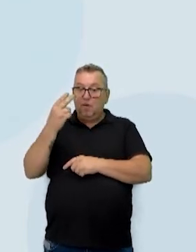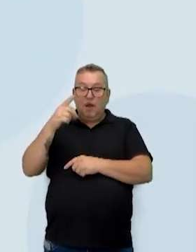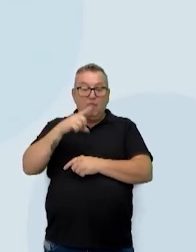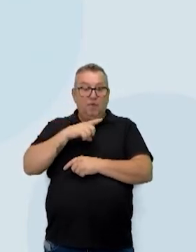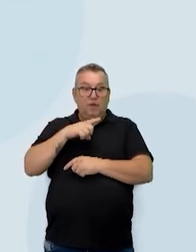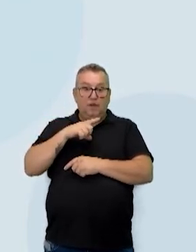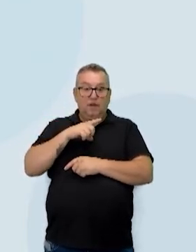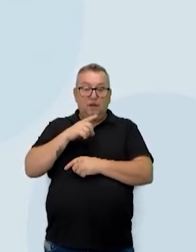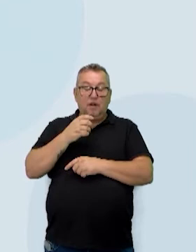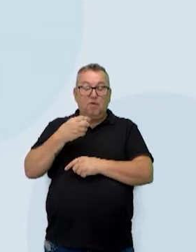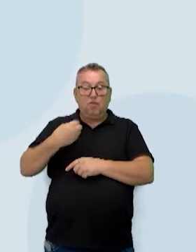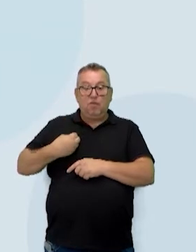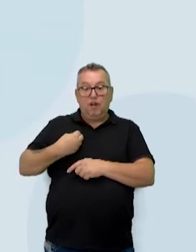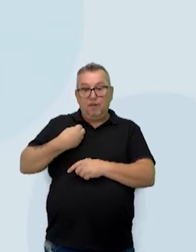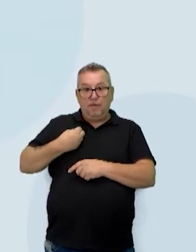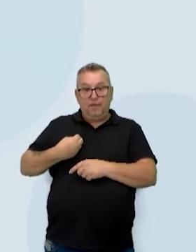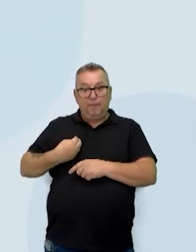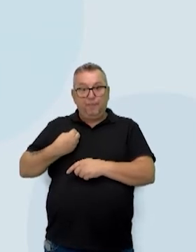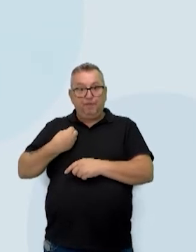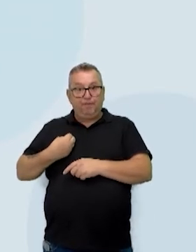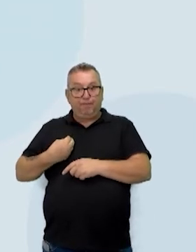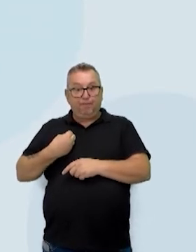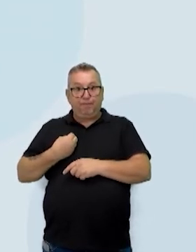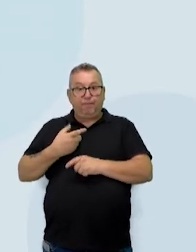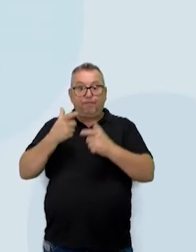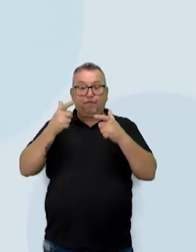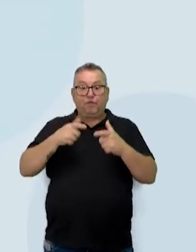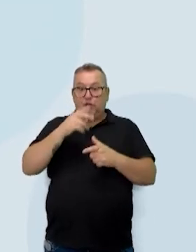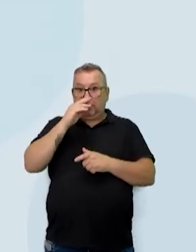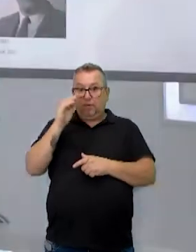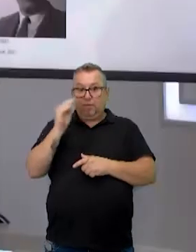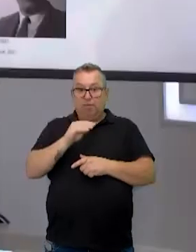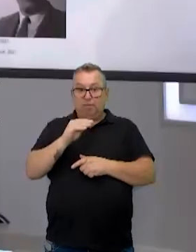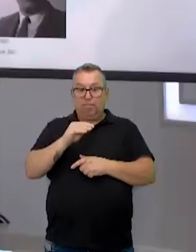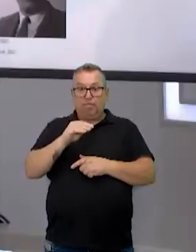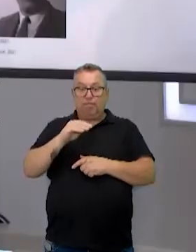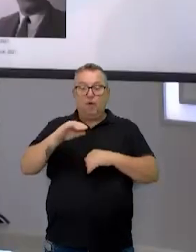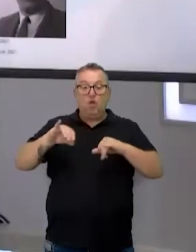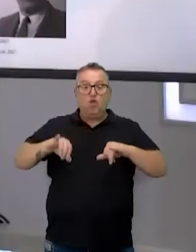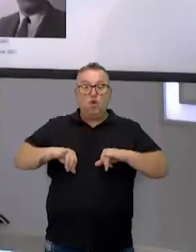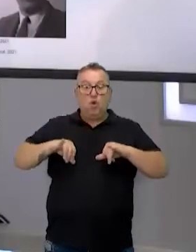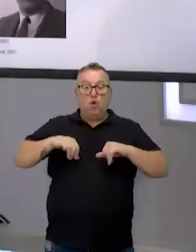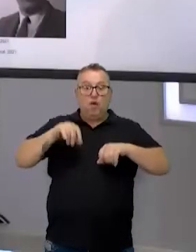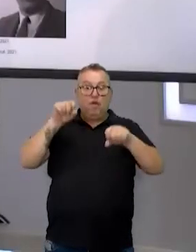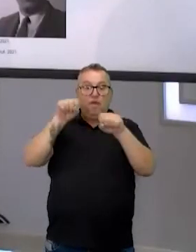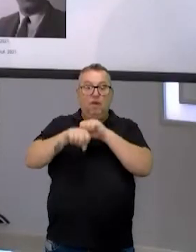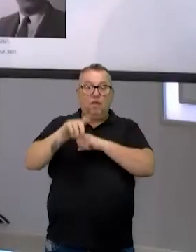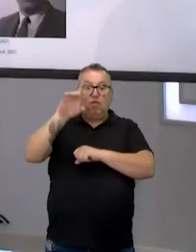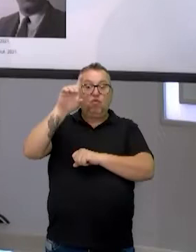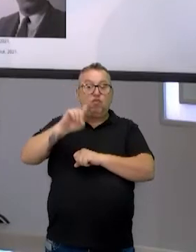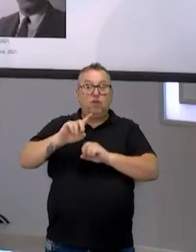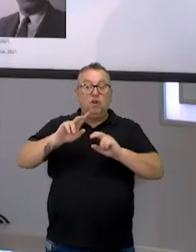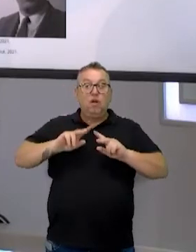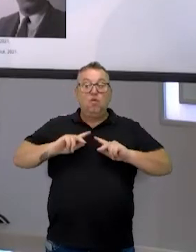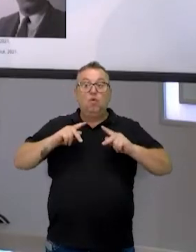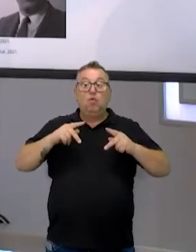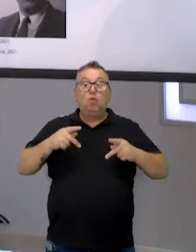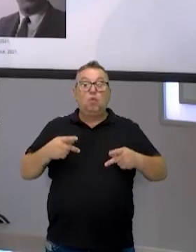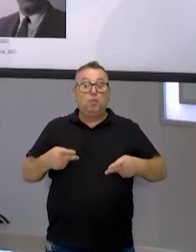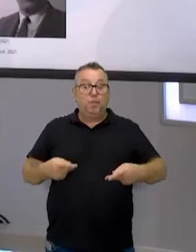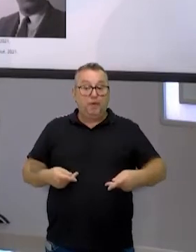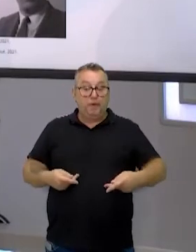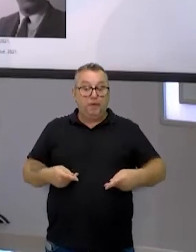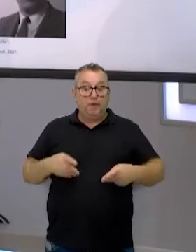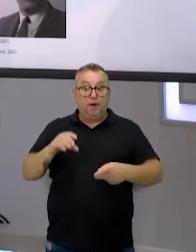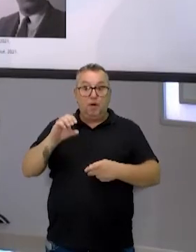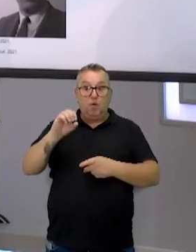um convívio onde se ignora tortura e violações dos direitos humanos. A OAB, então,